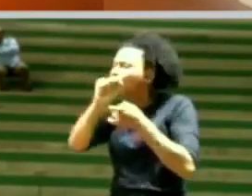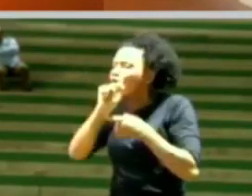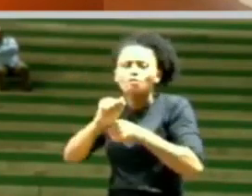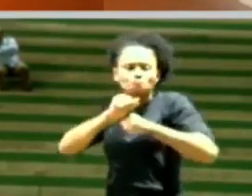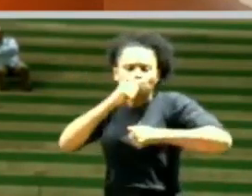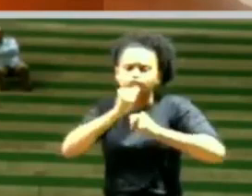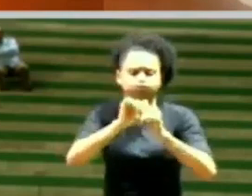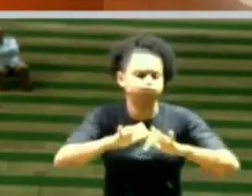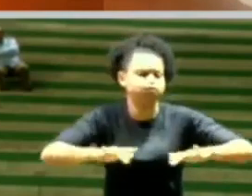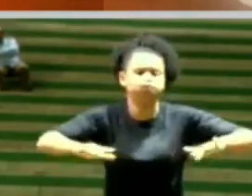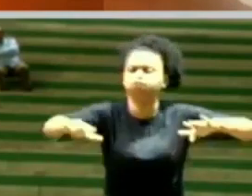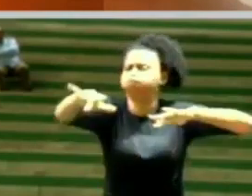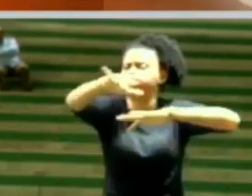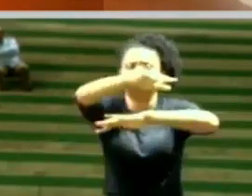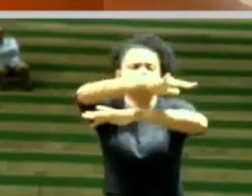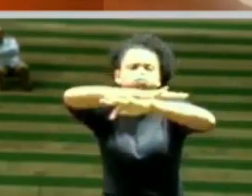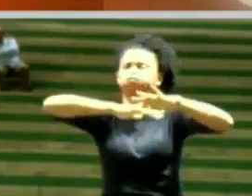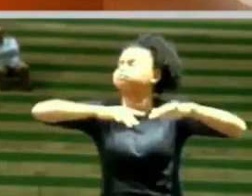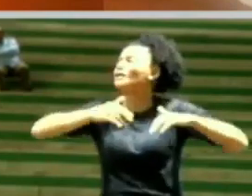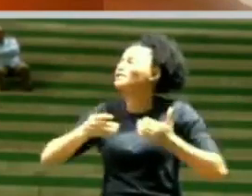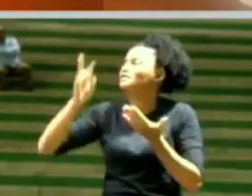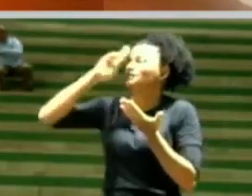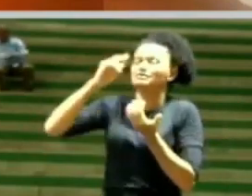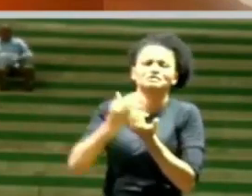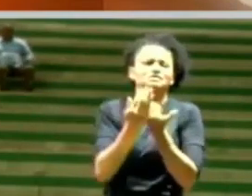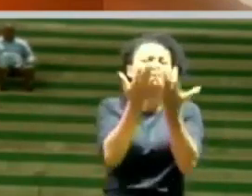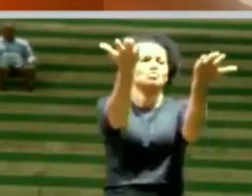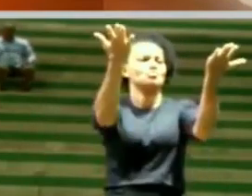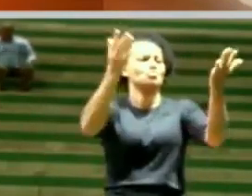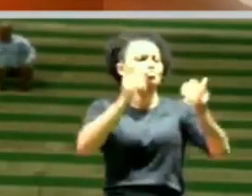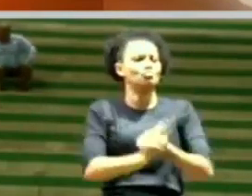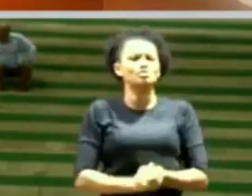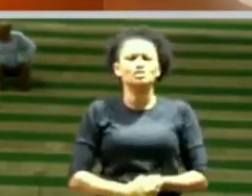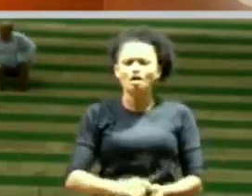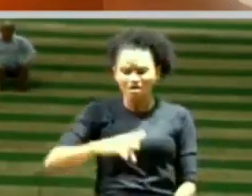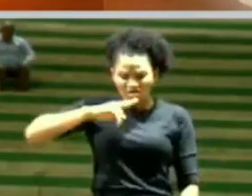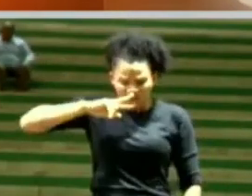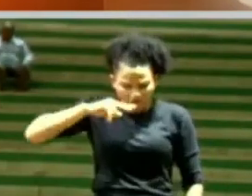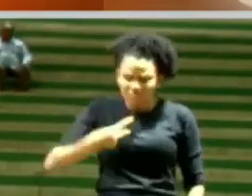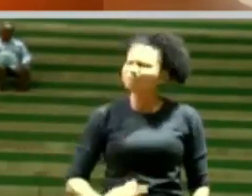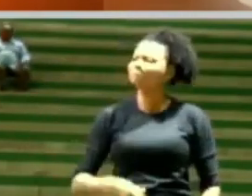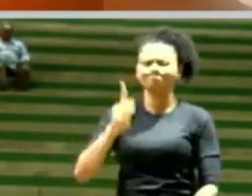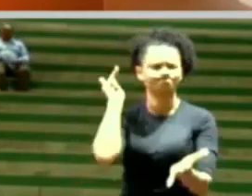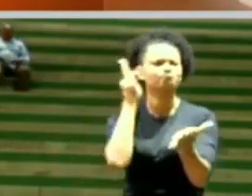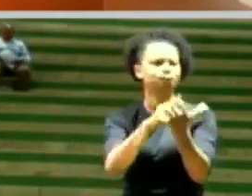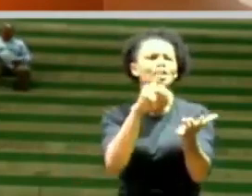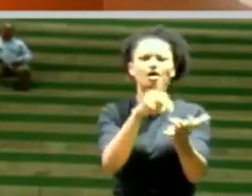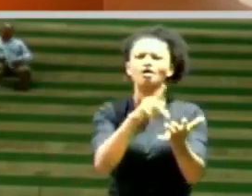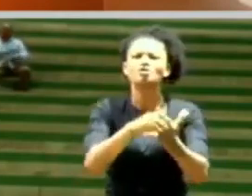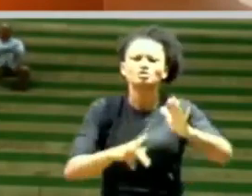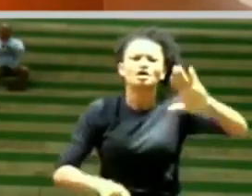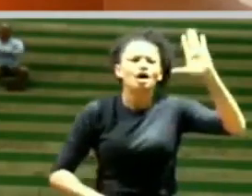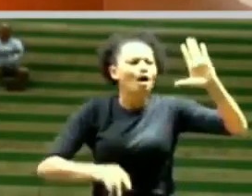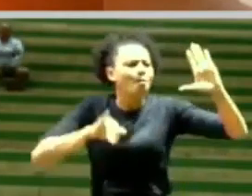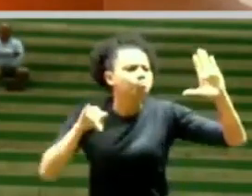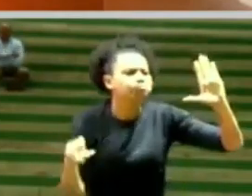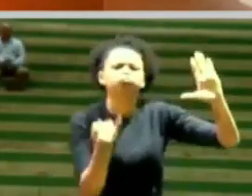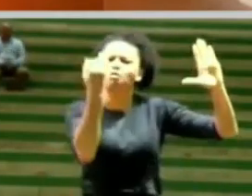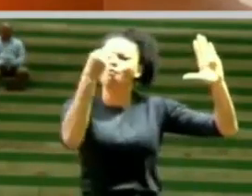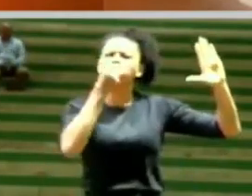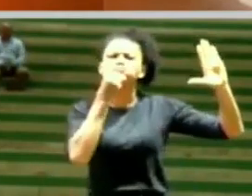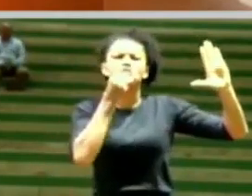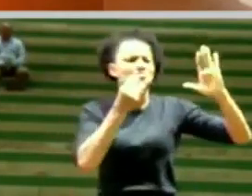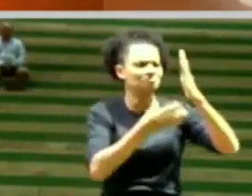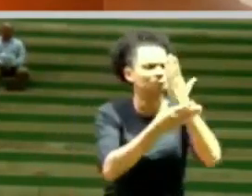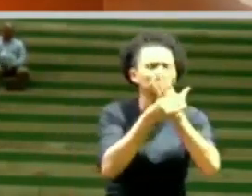obra, ó Senhor. Quem reconhece essa verdade, aproveite a